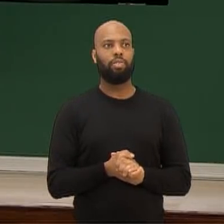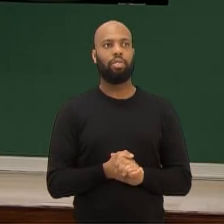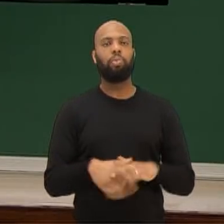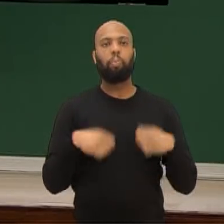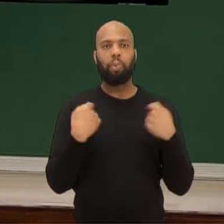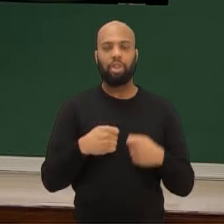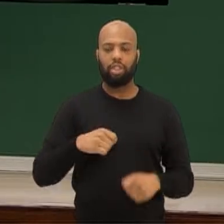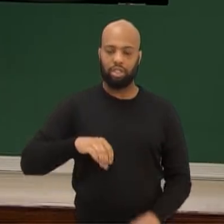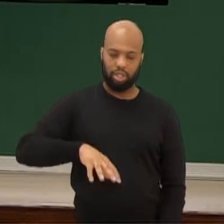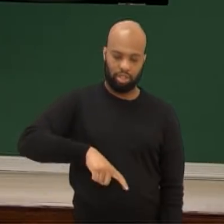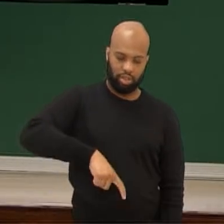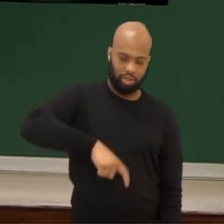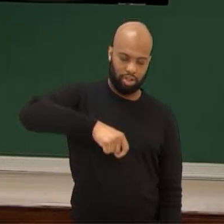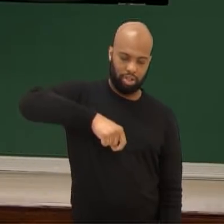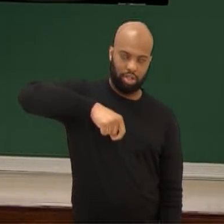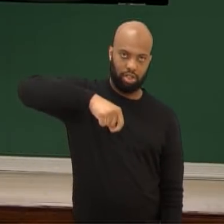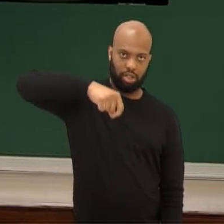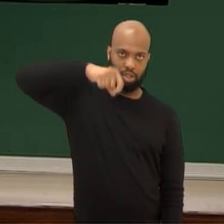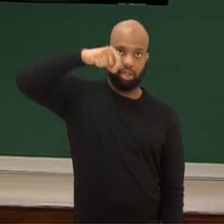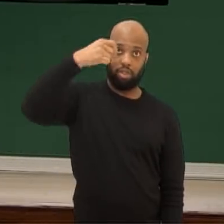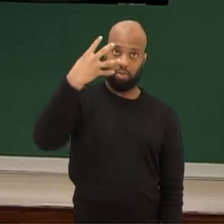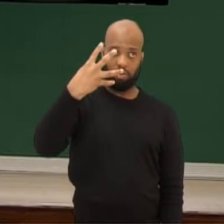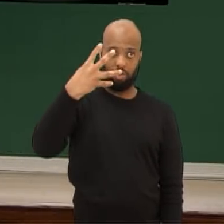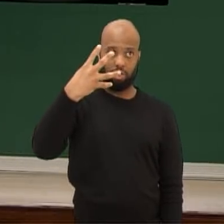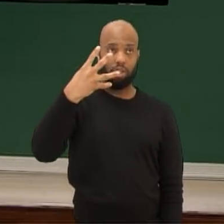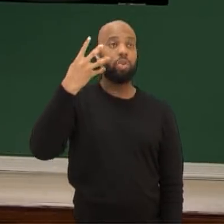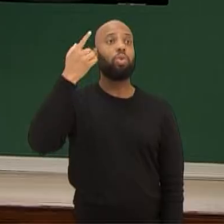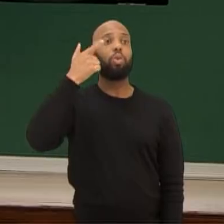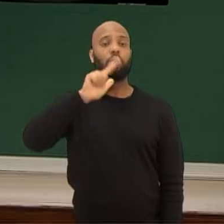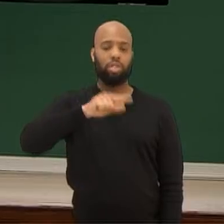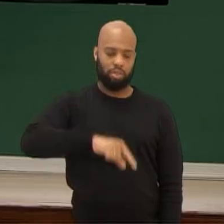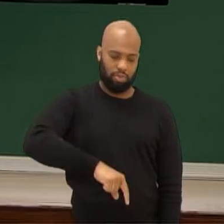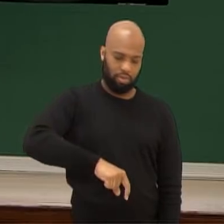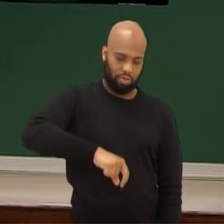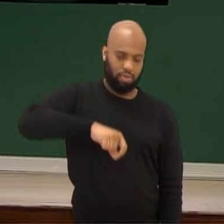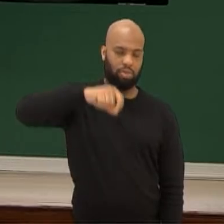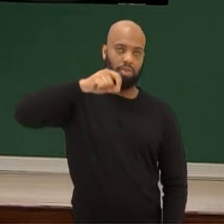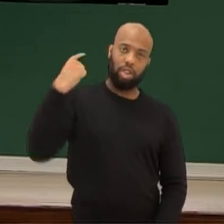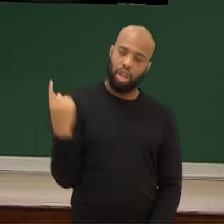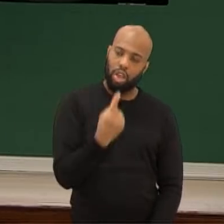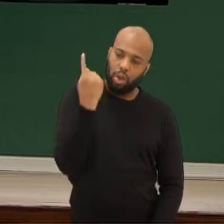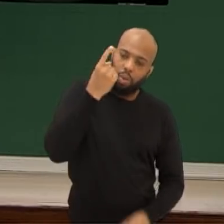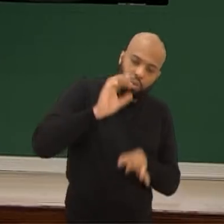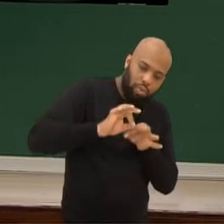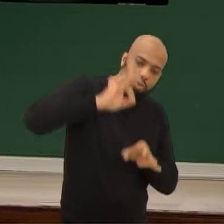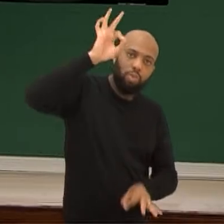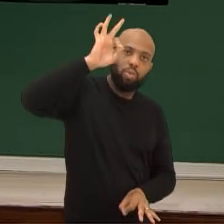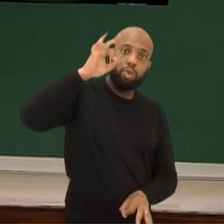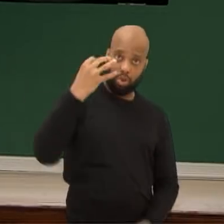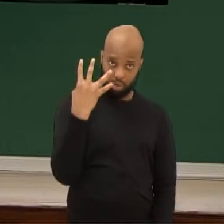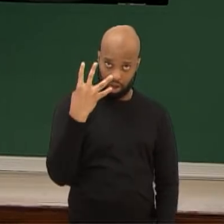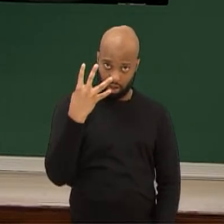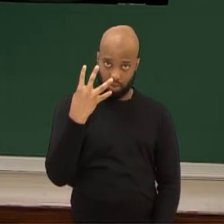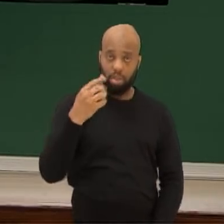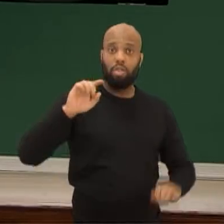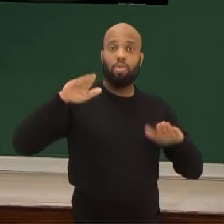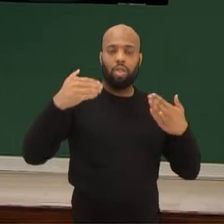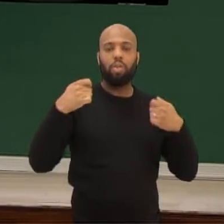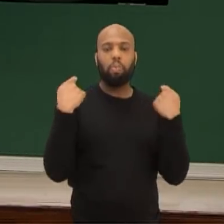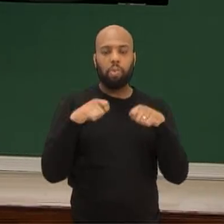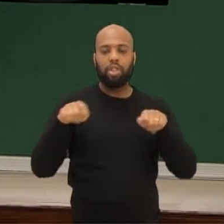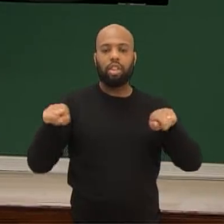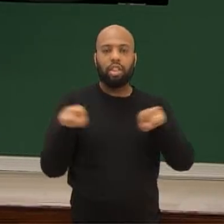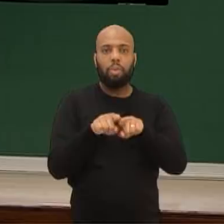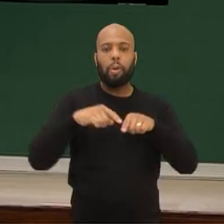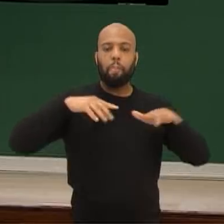suba 4 vezes. Quando ela atingir a altura de 4 vezes, você movimenta ela